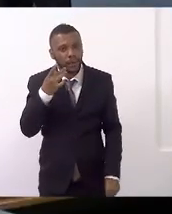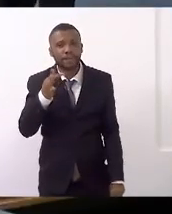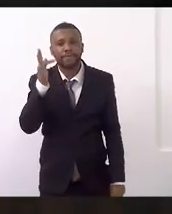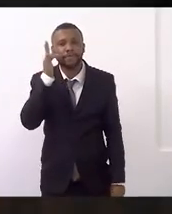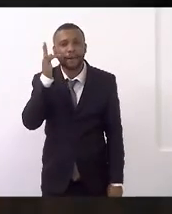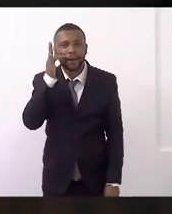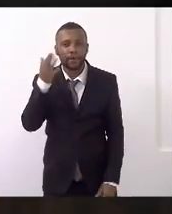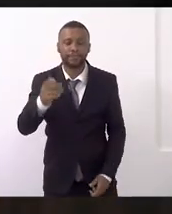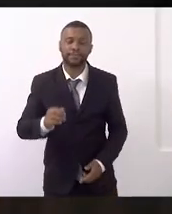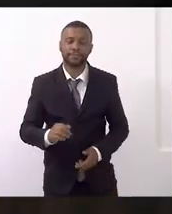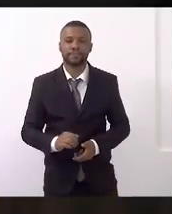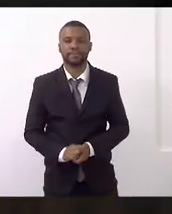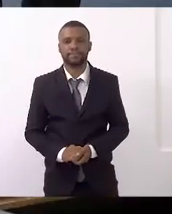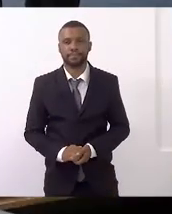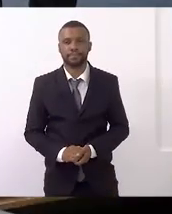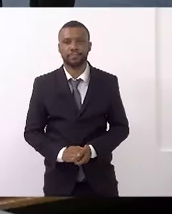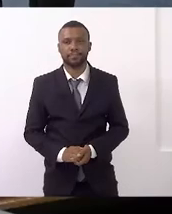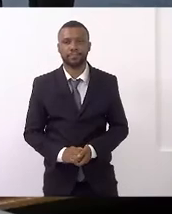Deputado Max.